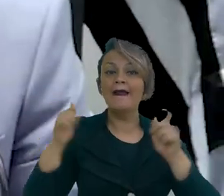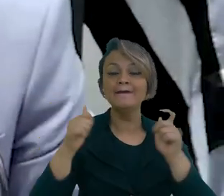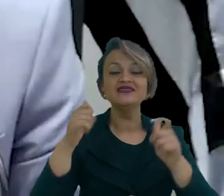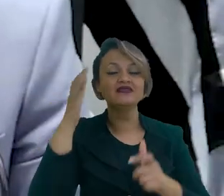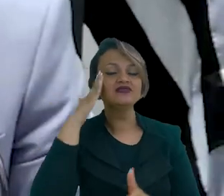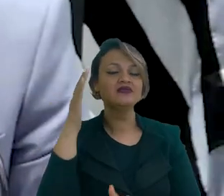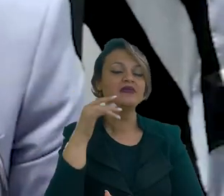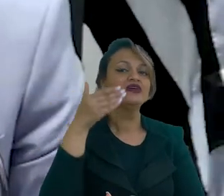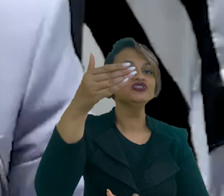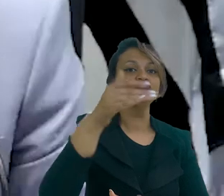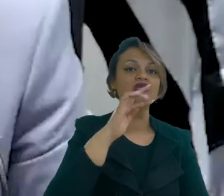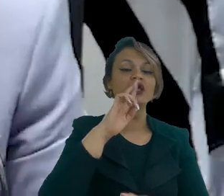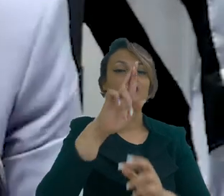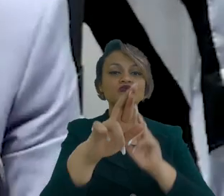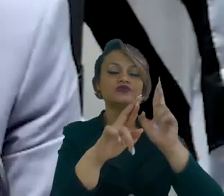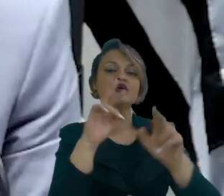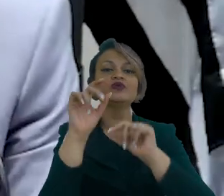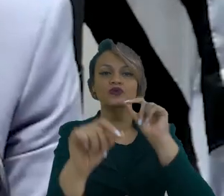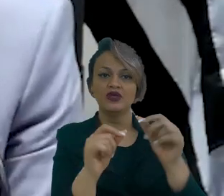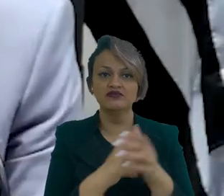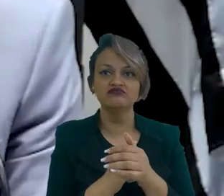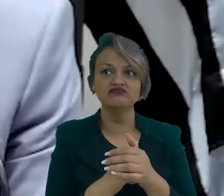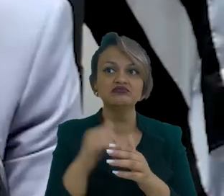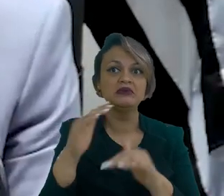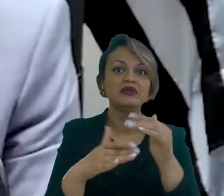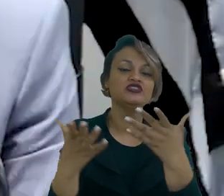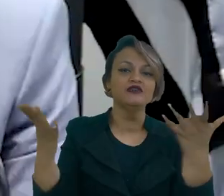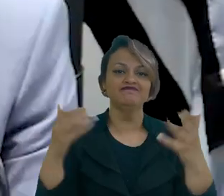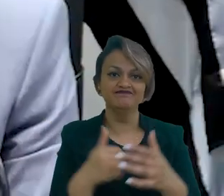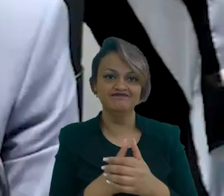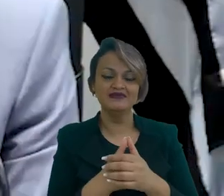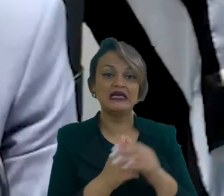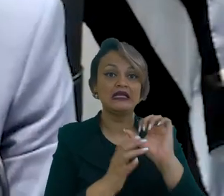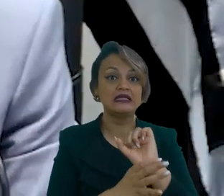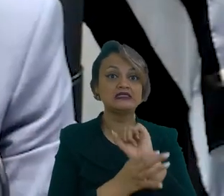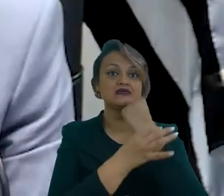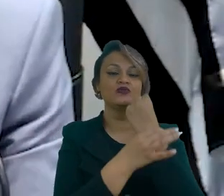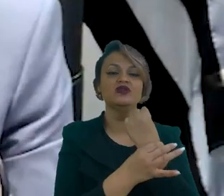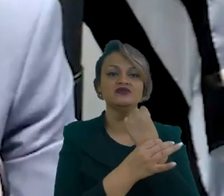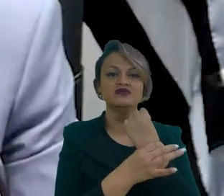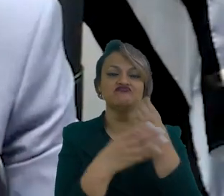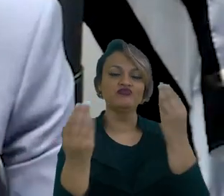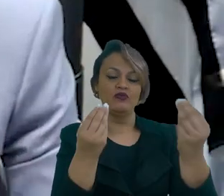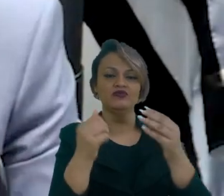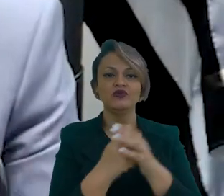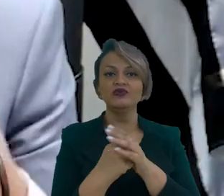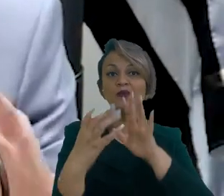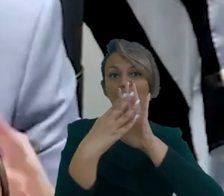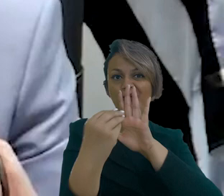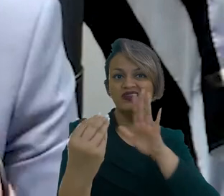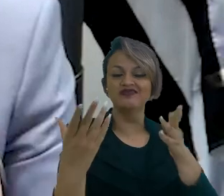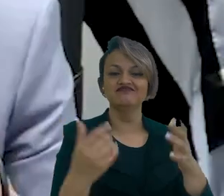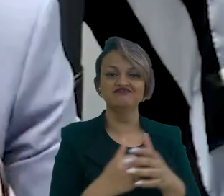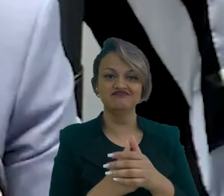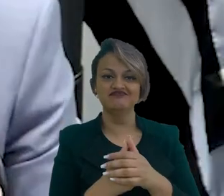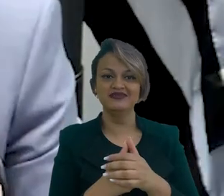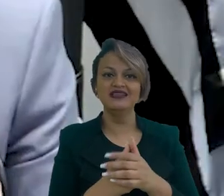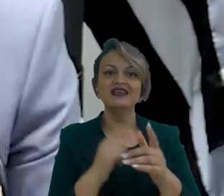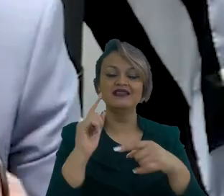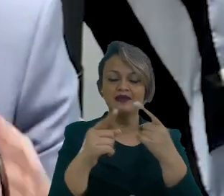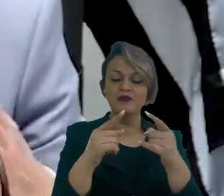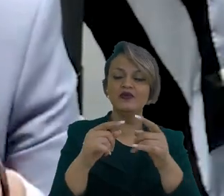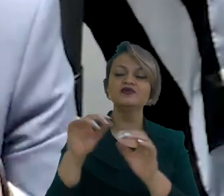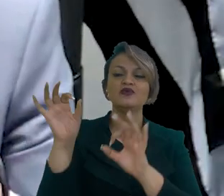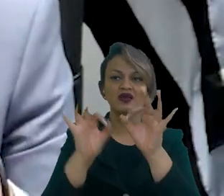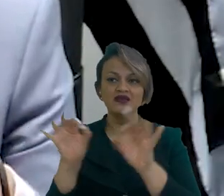a capacidade de prever resultados de como as coisas vão chegar ao fim então aquela segurança propagar no modelo de design